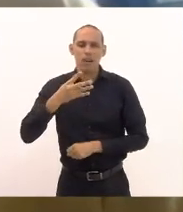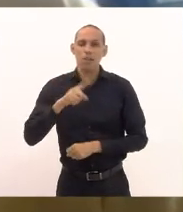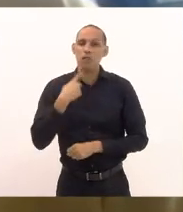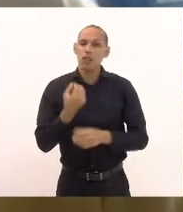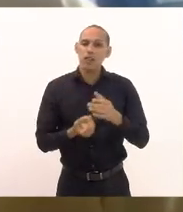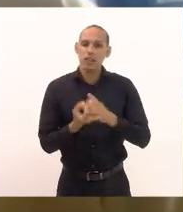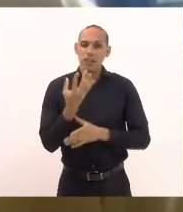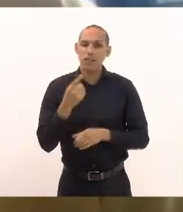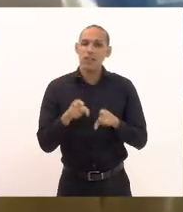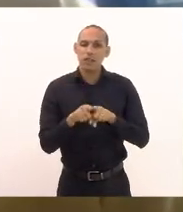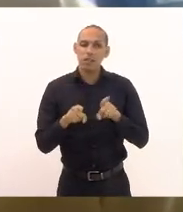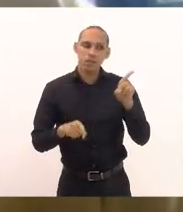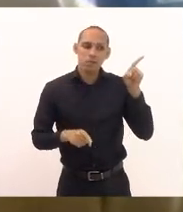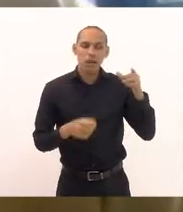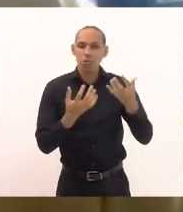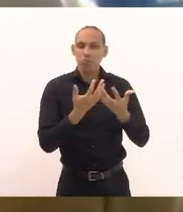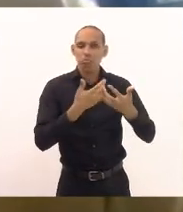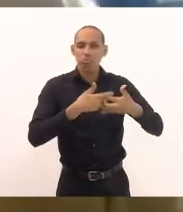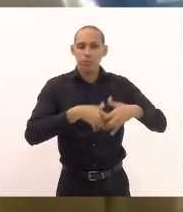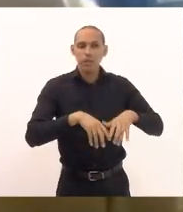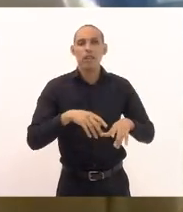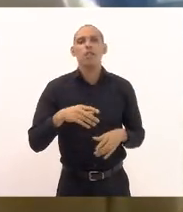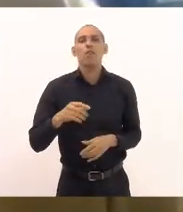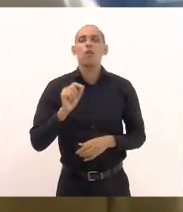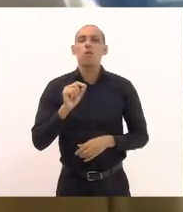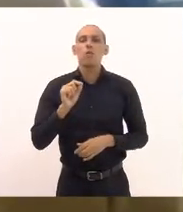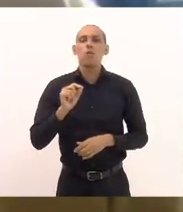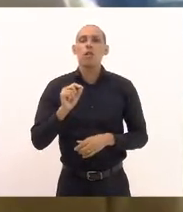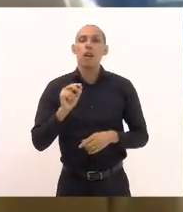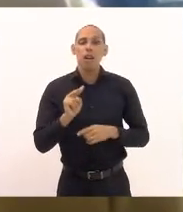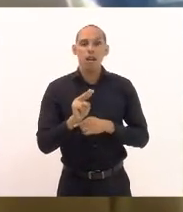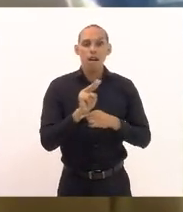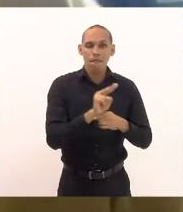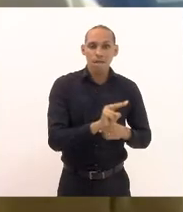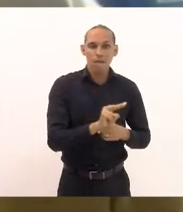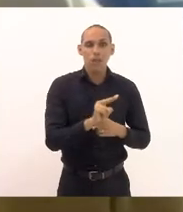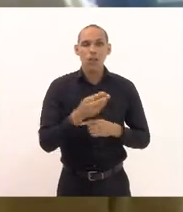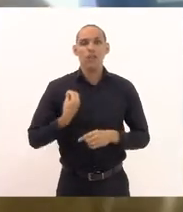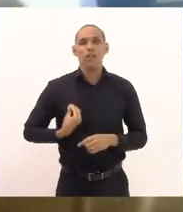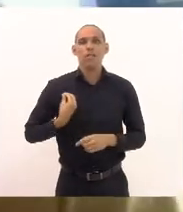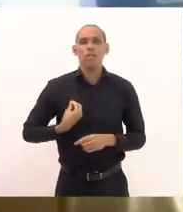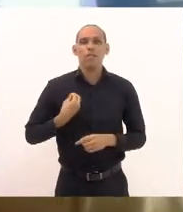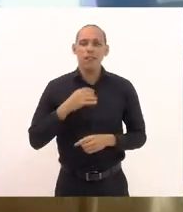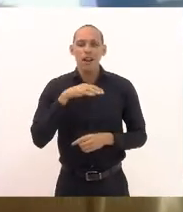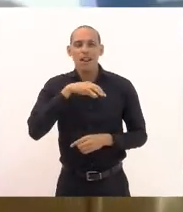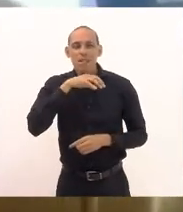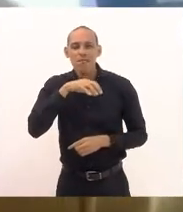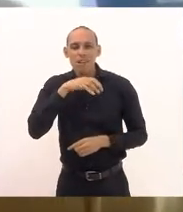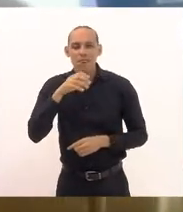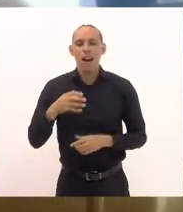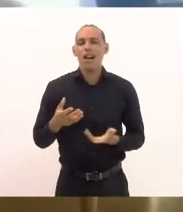em Petrópolis o Refúgio de Vida Silvestre da Serra da Estrela, de 5 mil hectares.